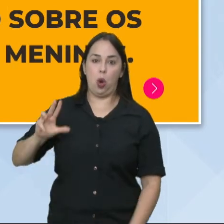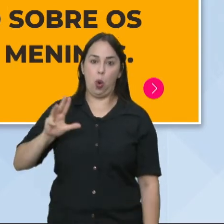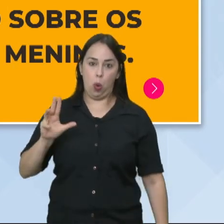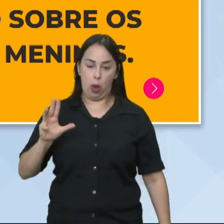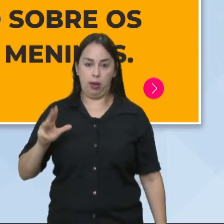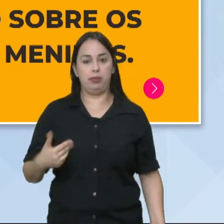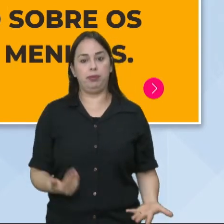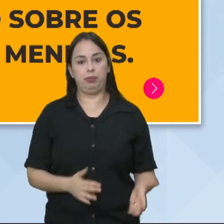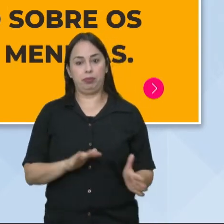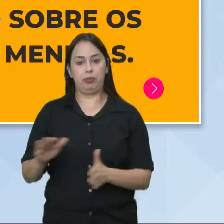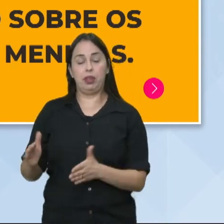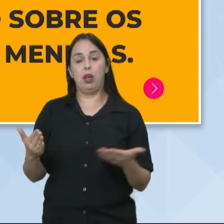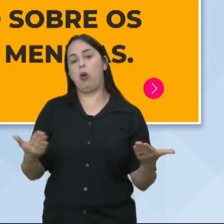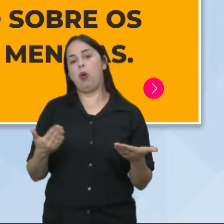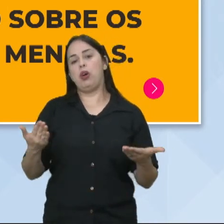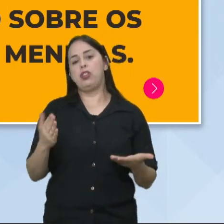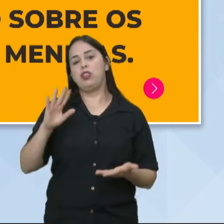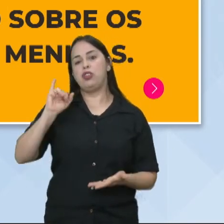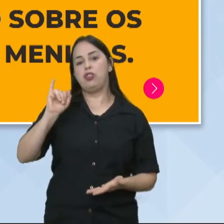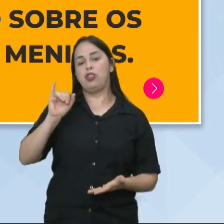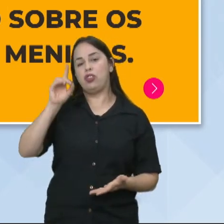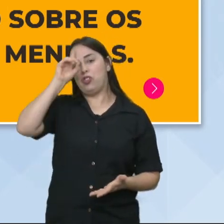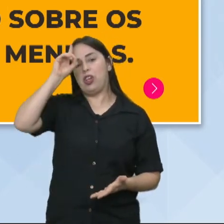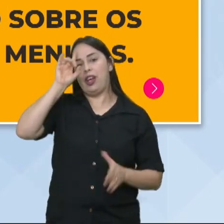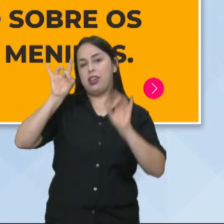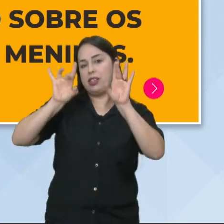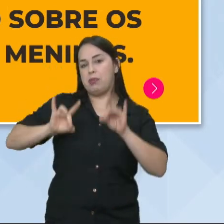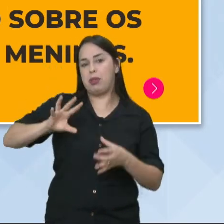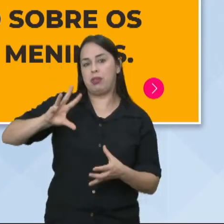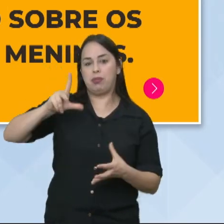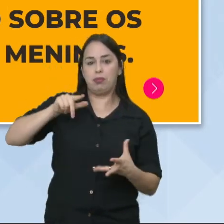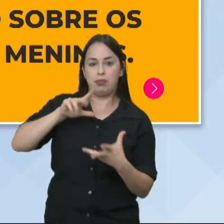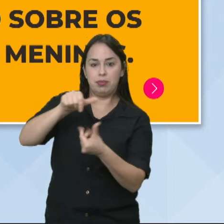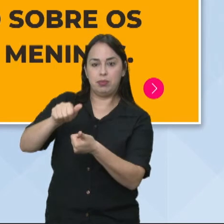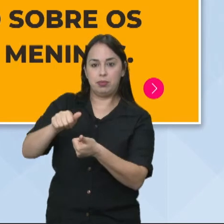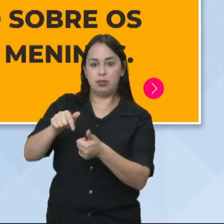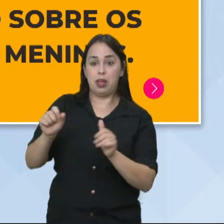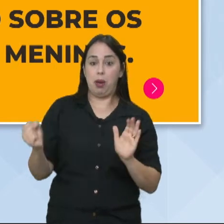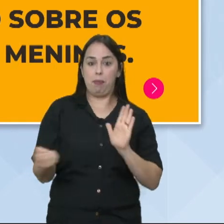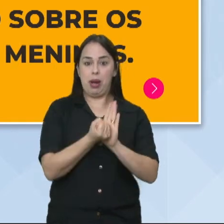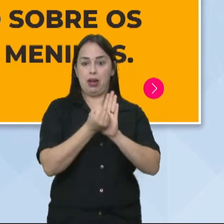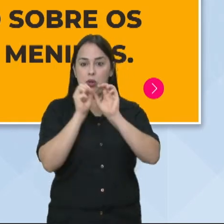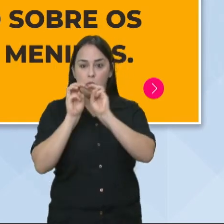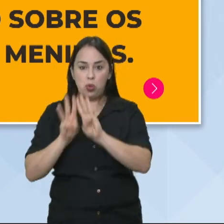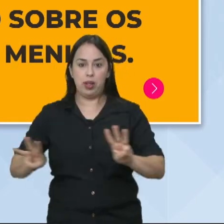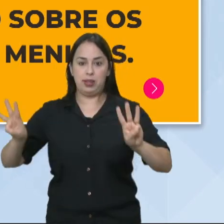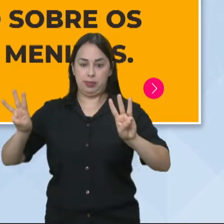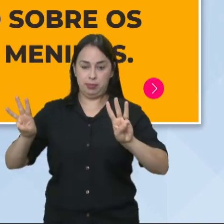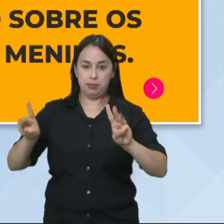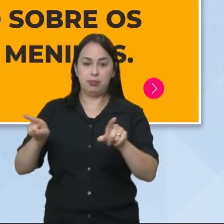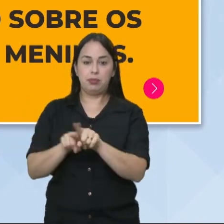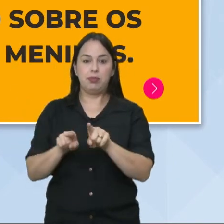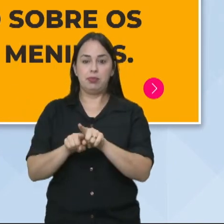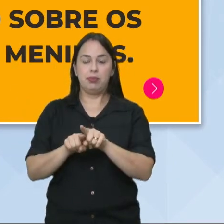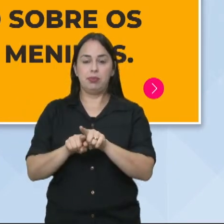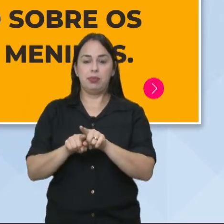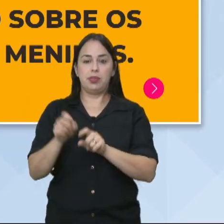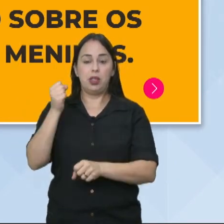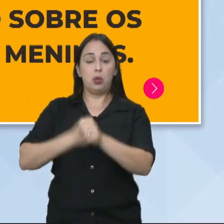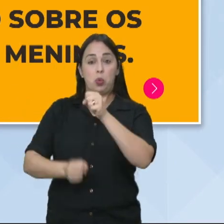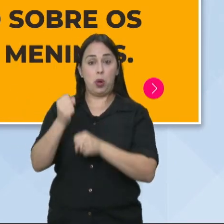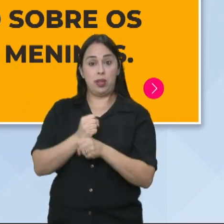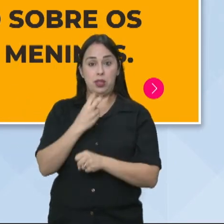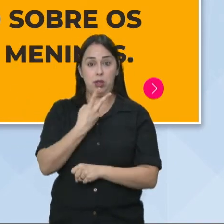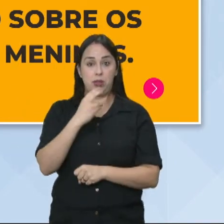nesse Dia Internacional das Meninas, marco declarado pela Organização Nacional das Mulheres, em